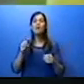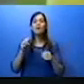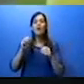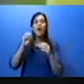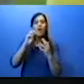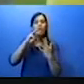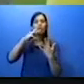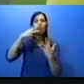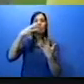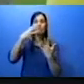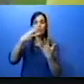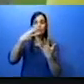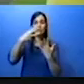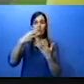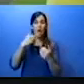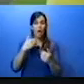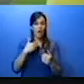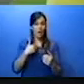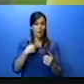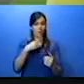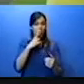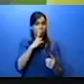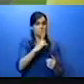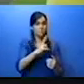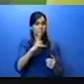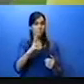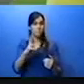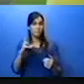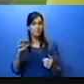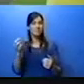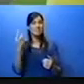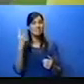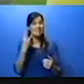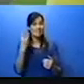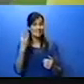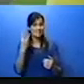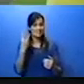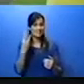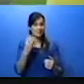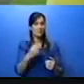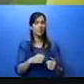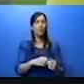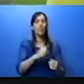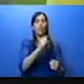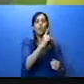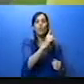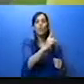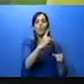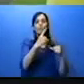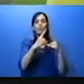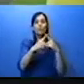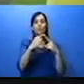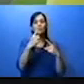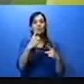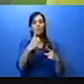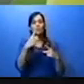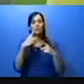vou repetir 3 vezes. 1 vezes 1 vezes 1,